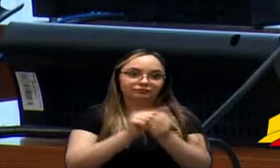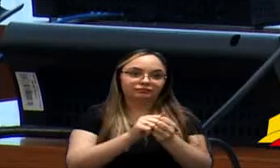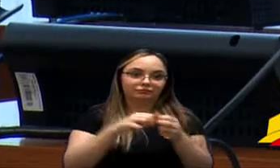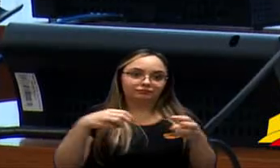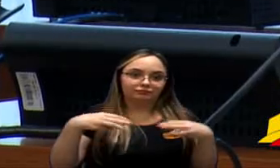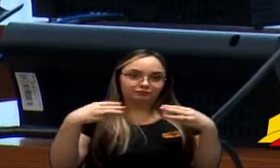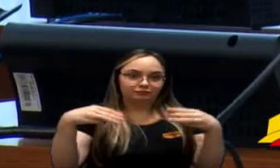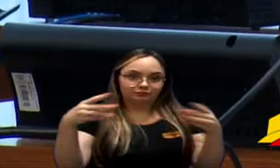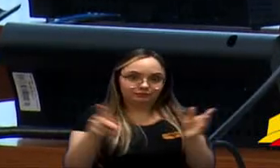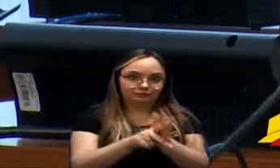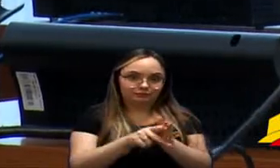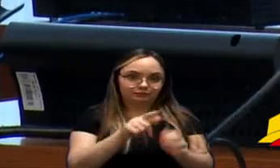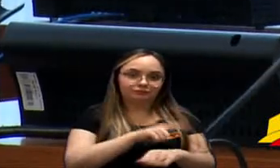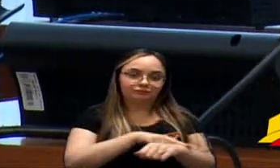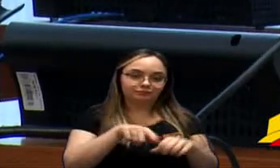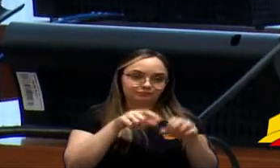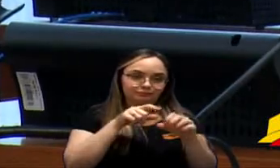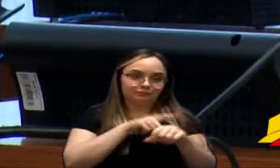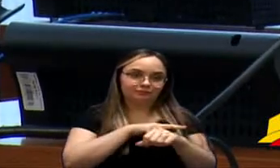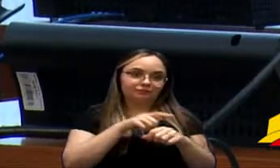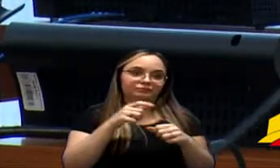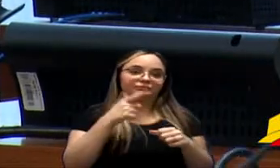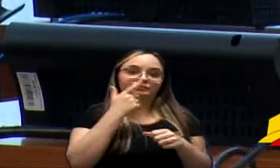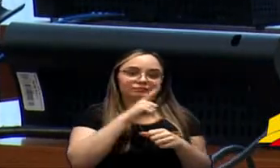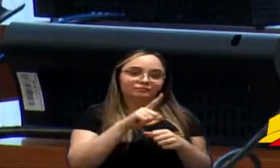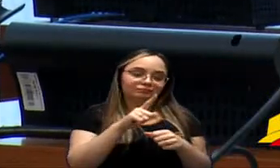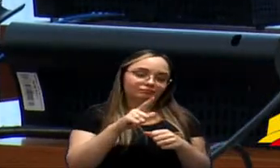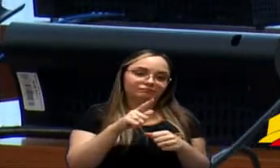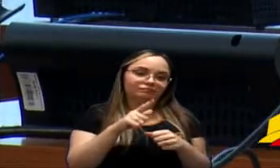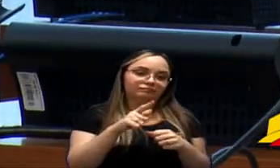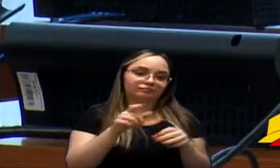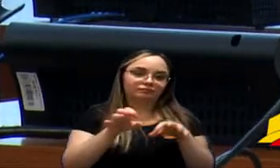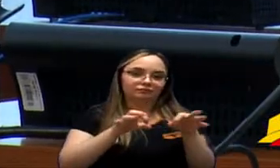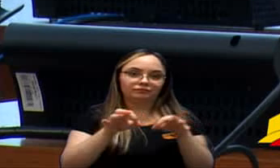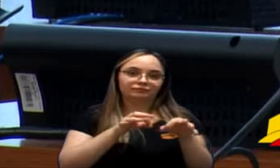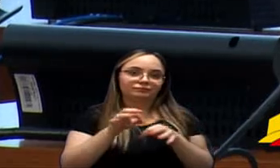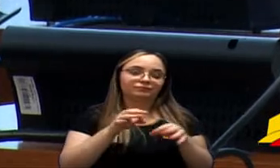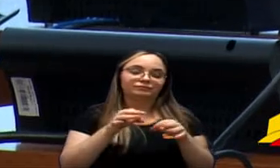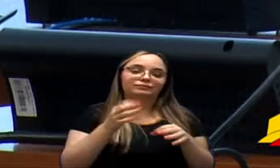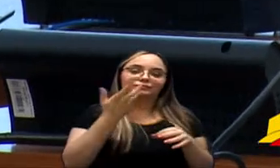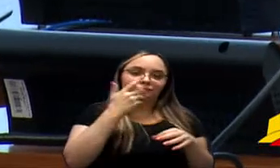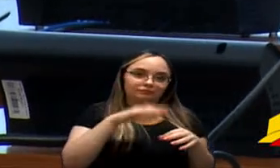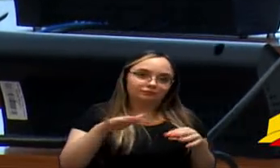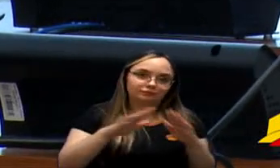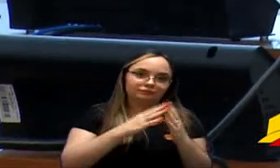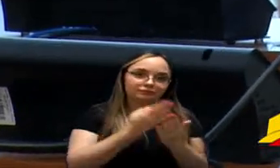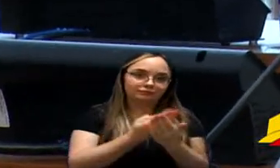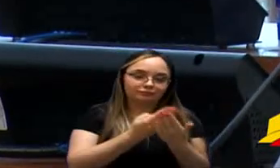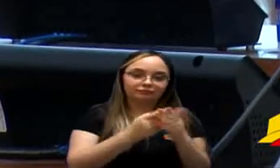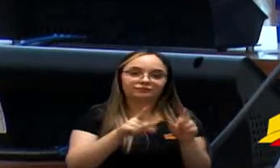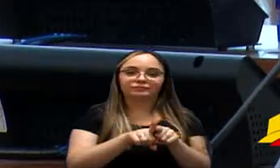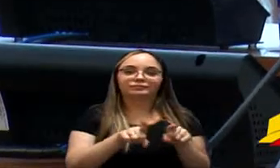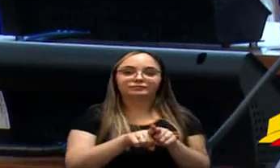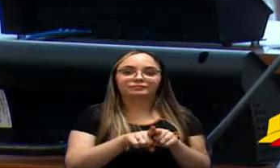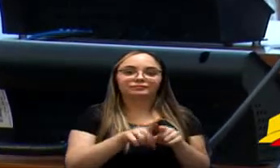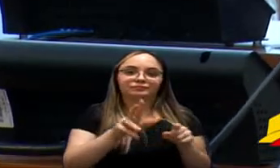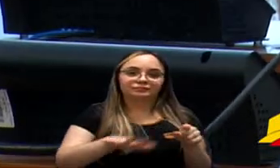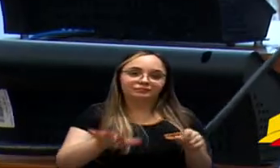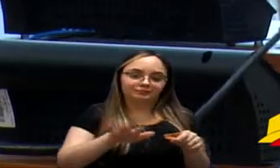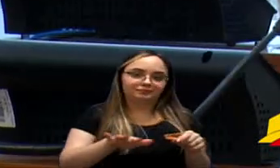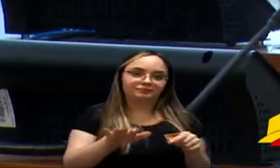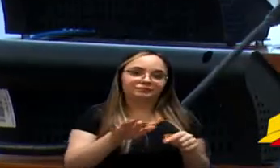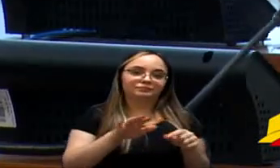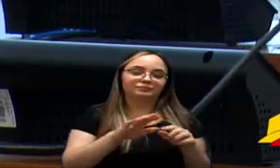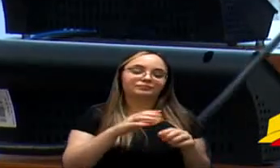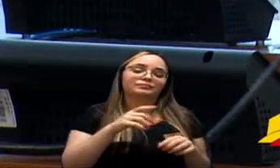Ministério da Educação, conseguindo a construção aqui de creches e pré-escolas, e tem um processo de